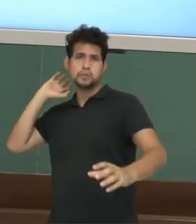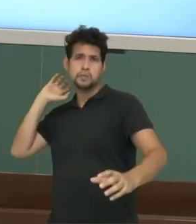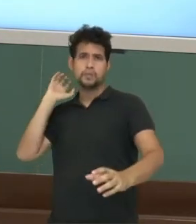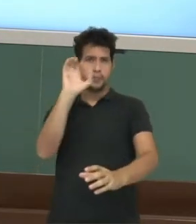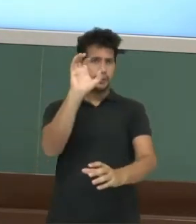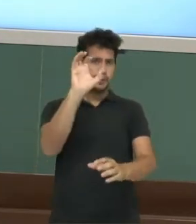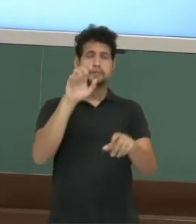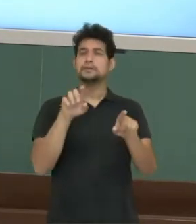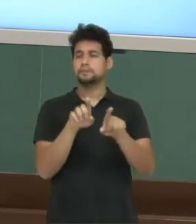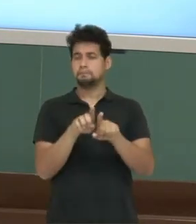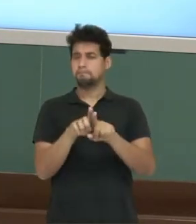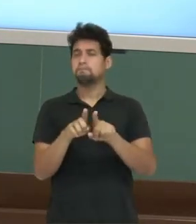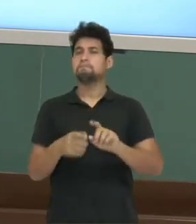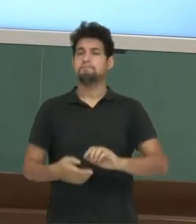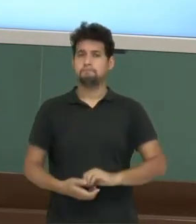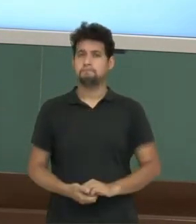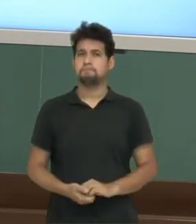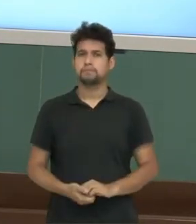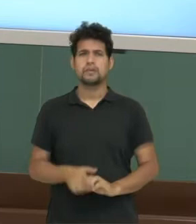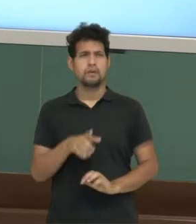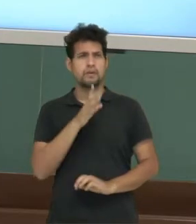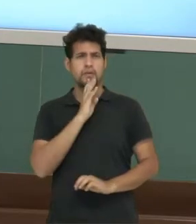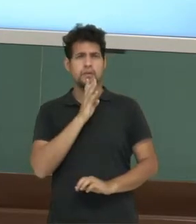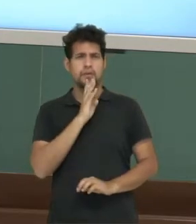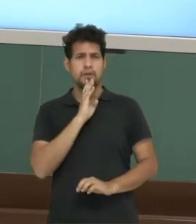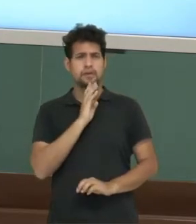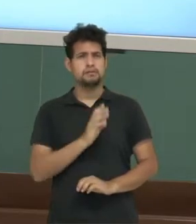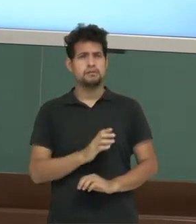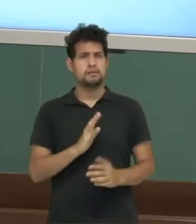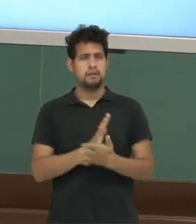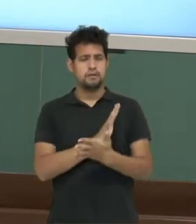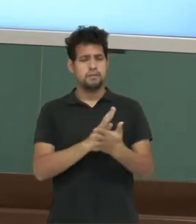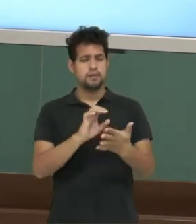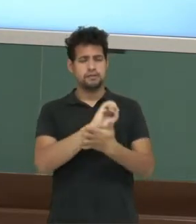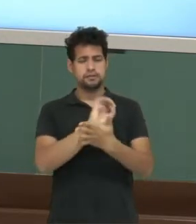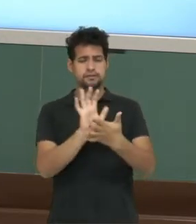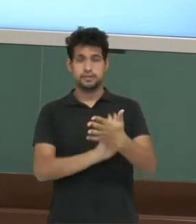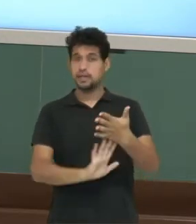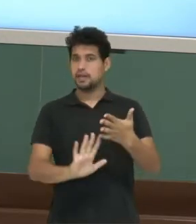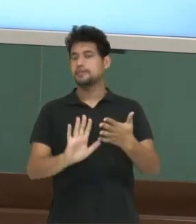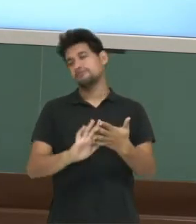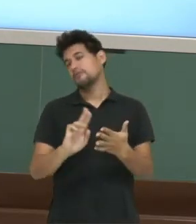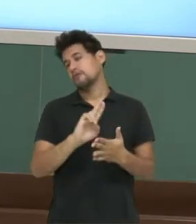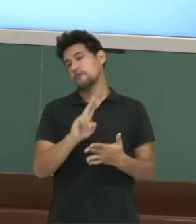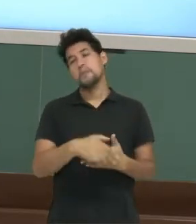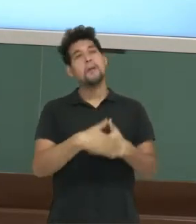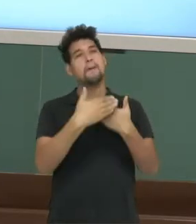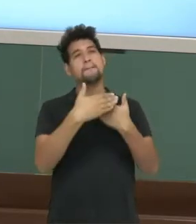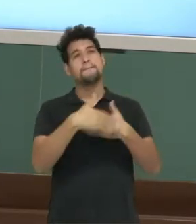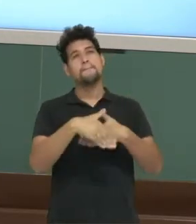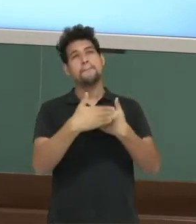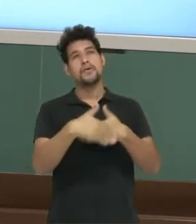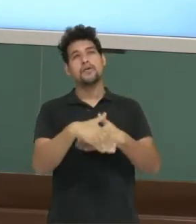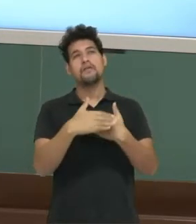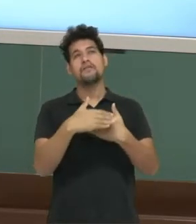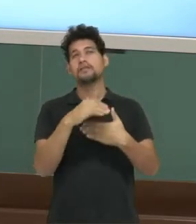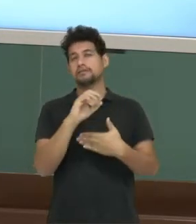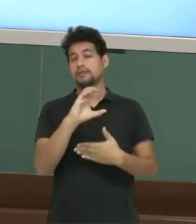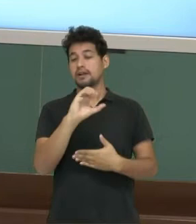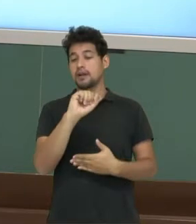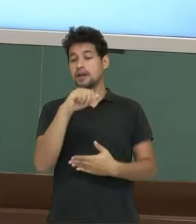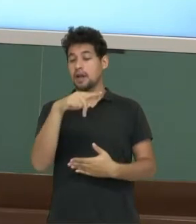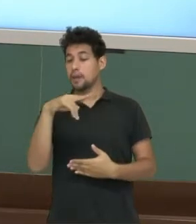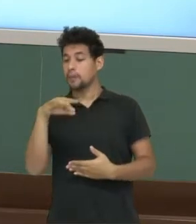E aí? Você conhece as chamadas provas de campo do atletismo? E